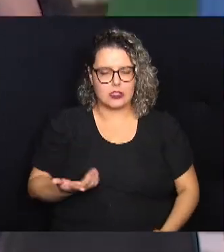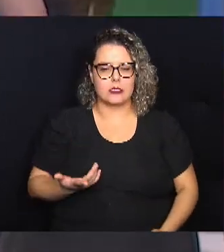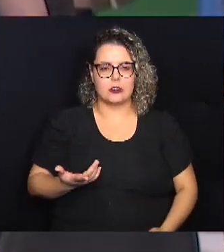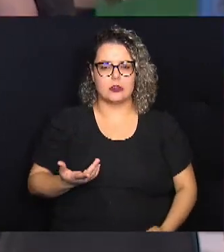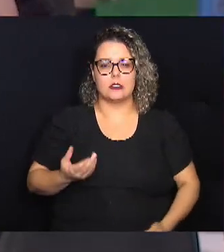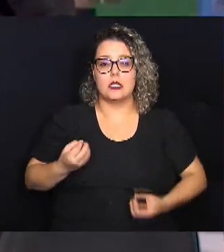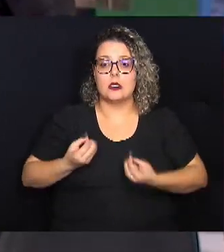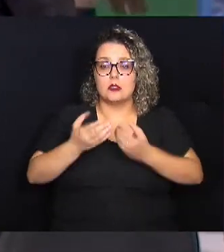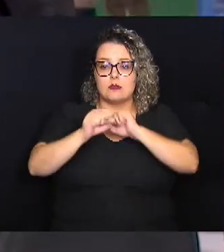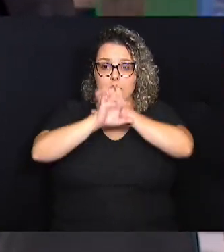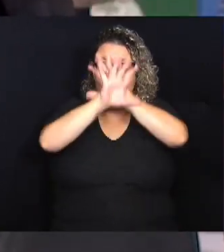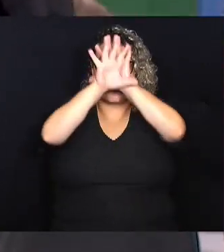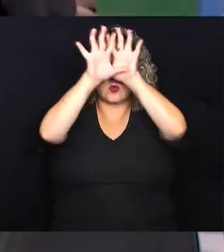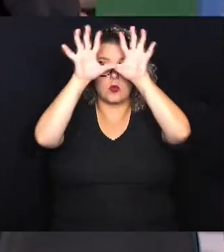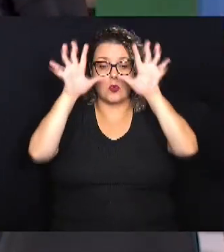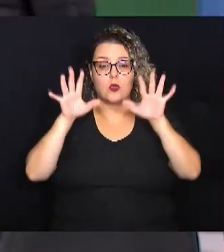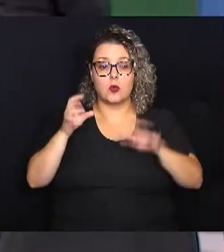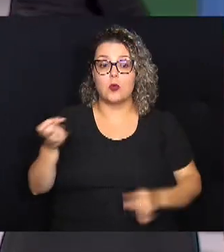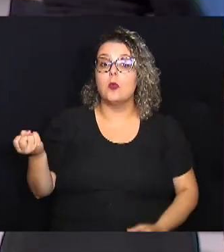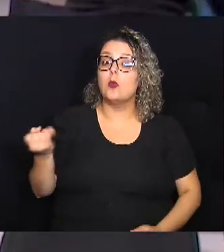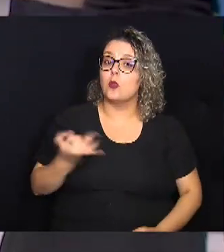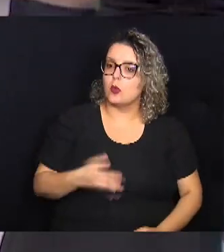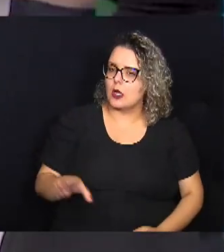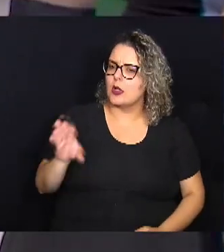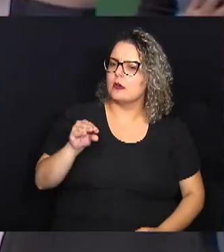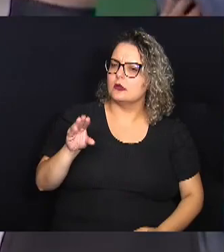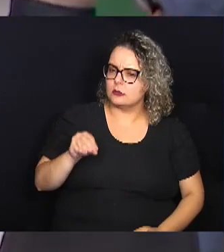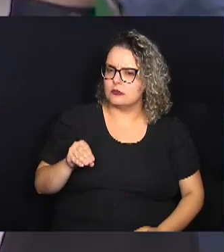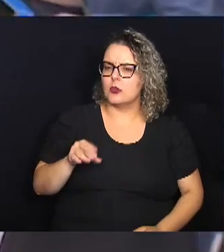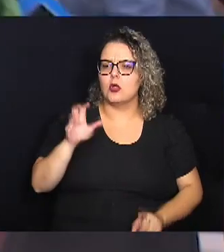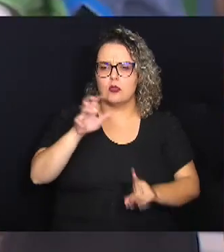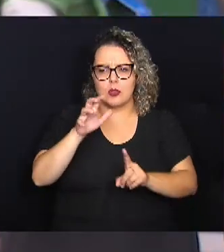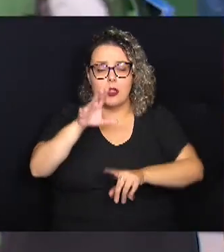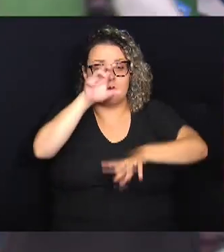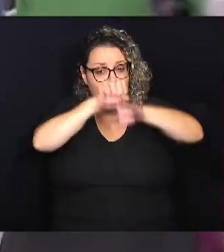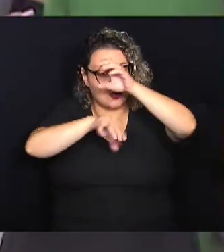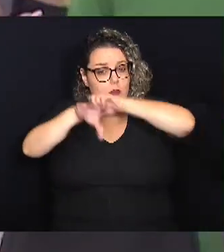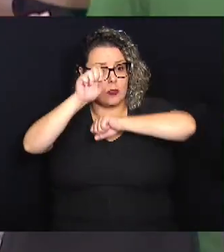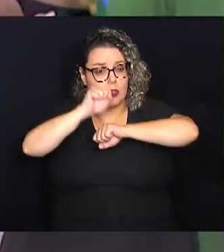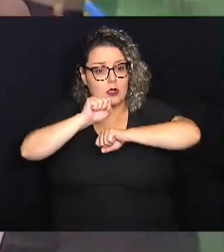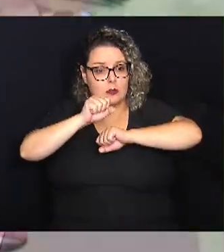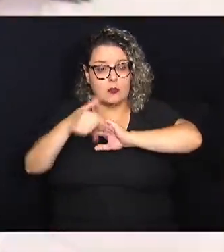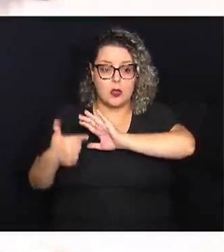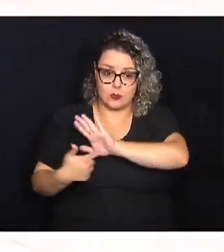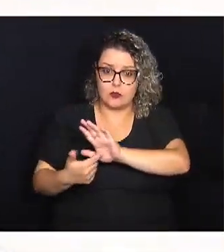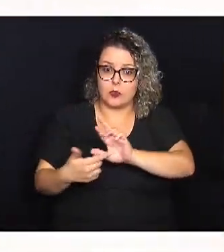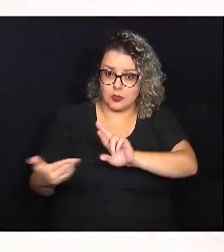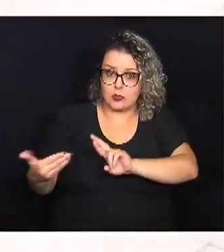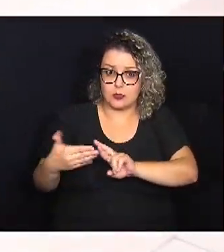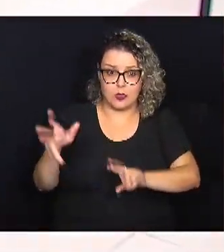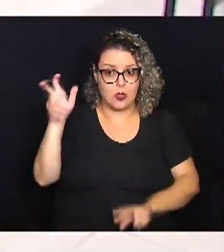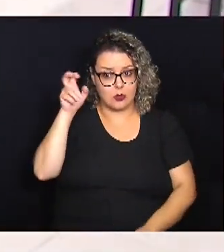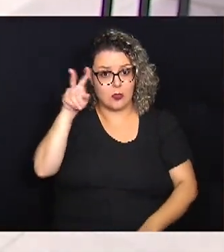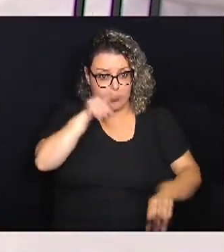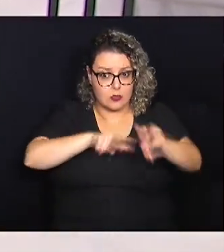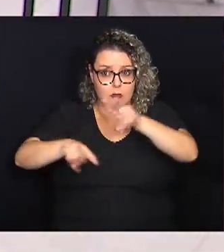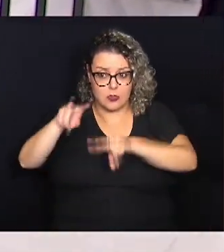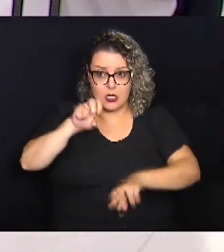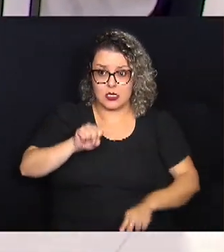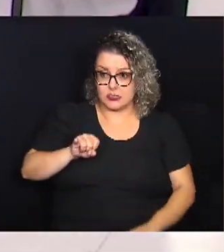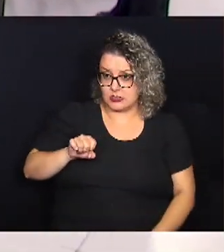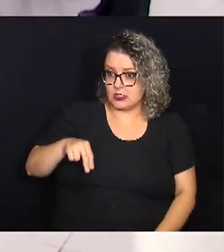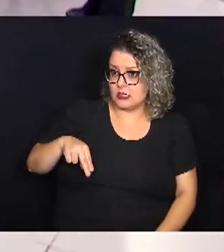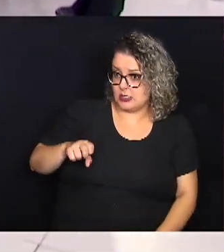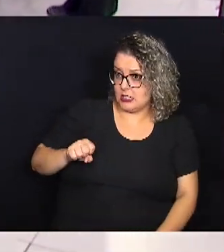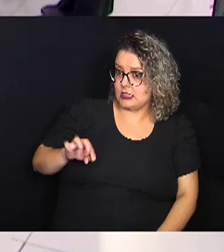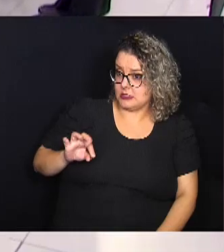a clareza do quanto o fantoche pode atingir o aprendizado através dos canais apresentacionais mesmo, auditivo, visual, sinestésico, o